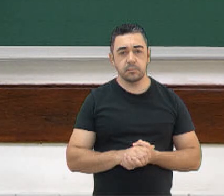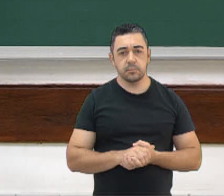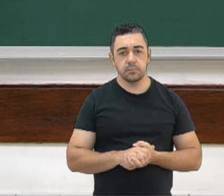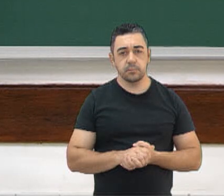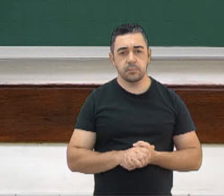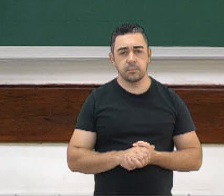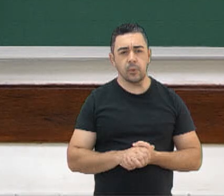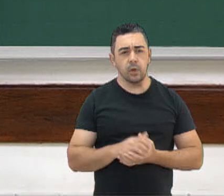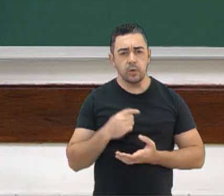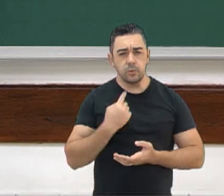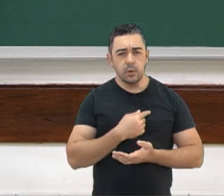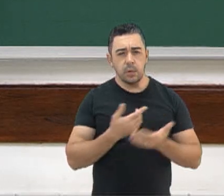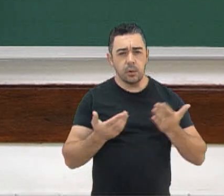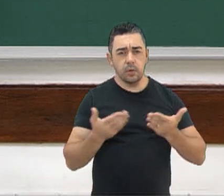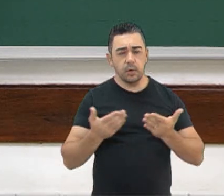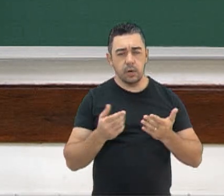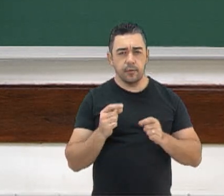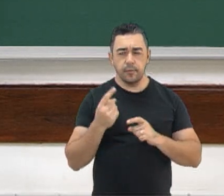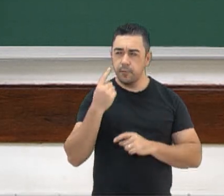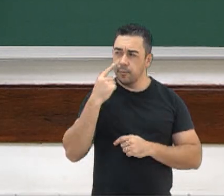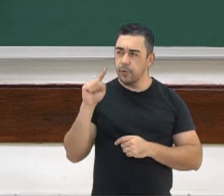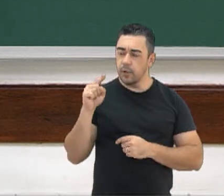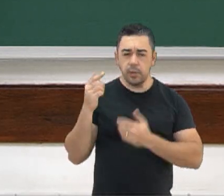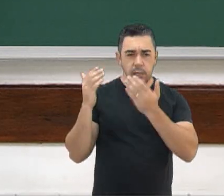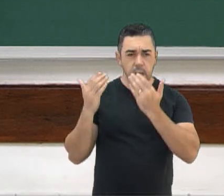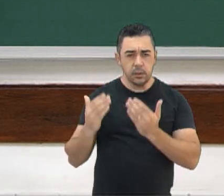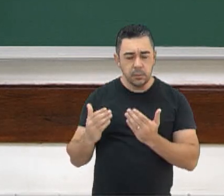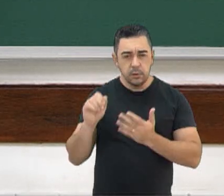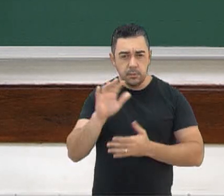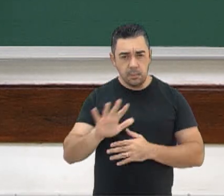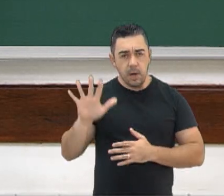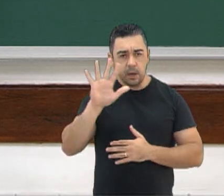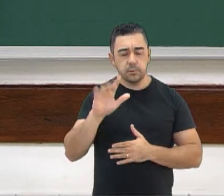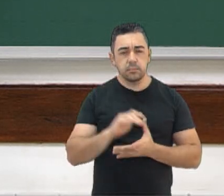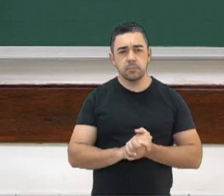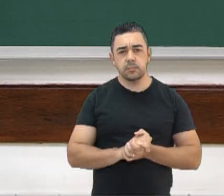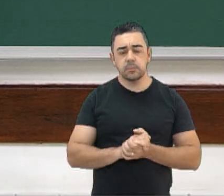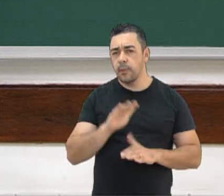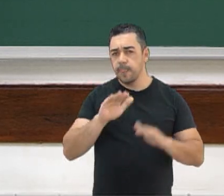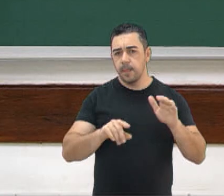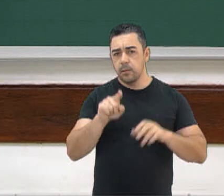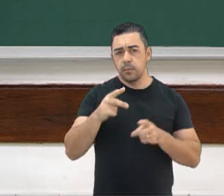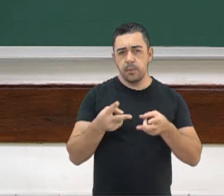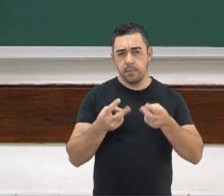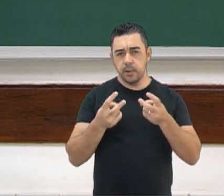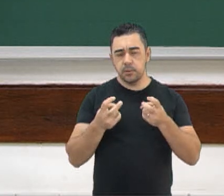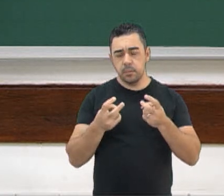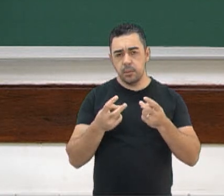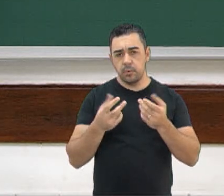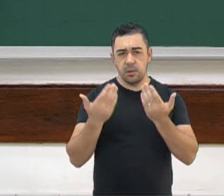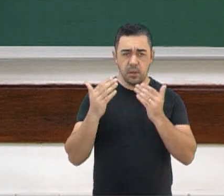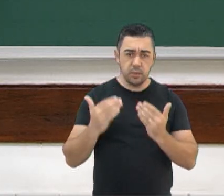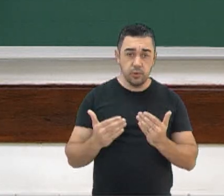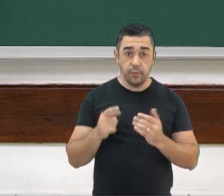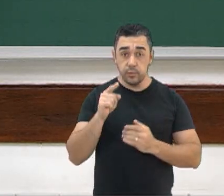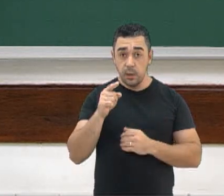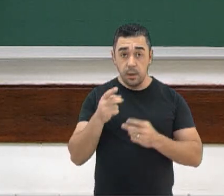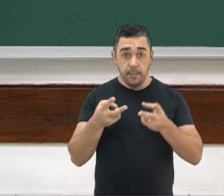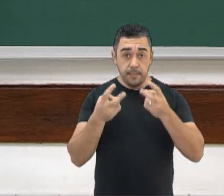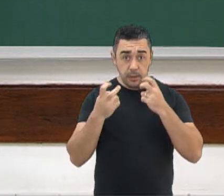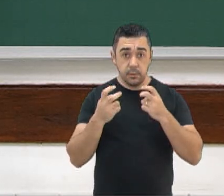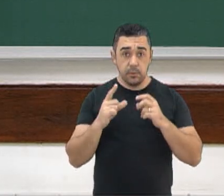Como nós estamos fazendo interpretação, pode ser que você tenha percebido, analisado algo que